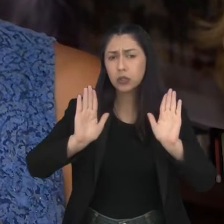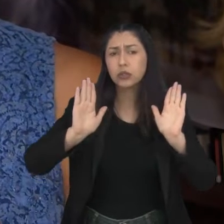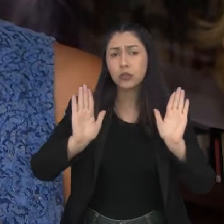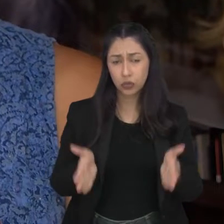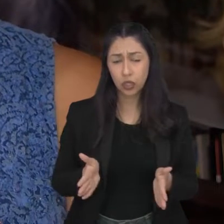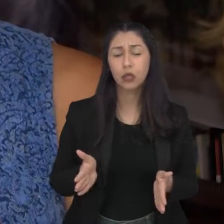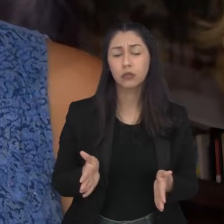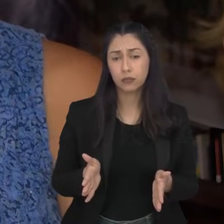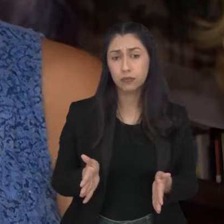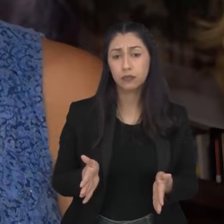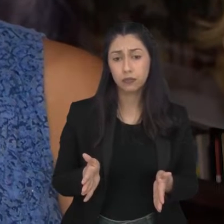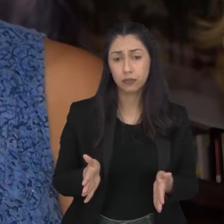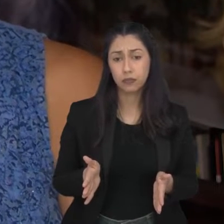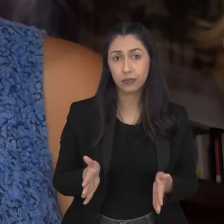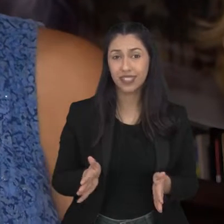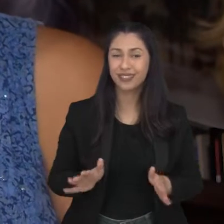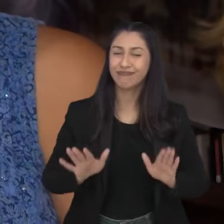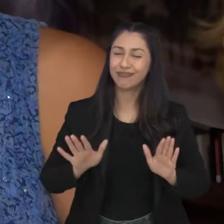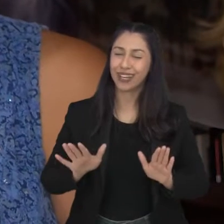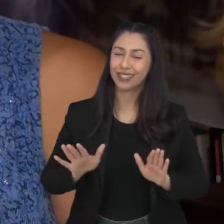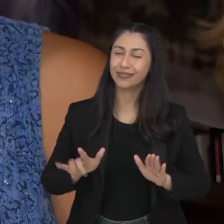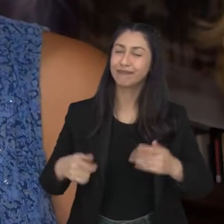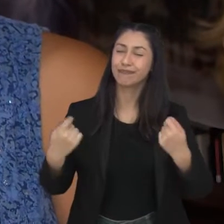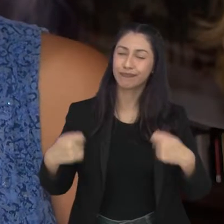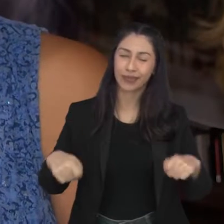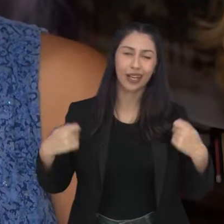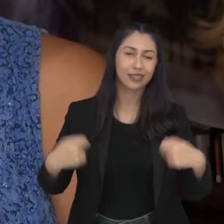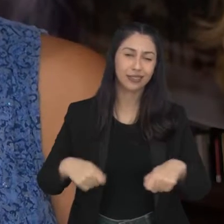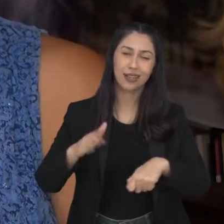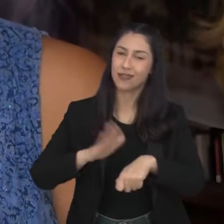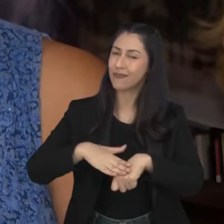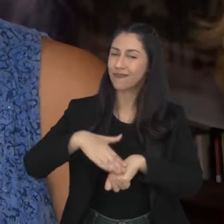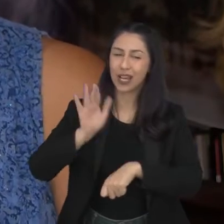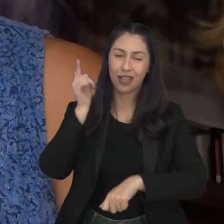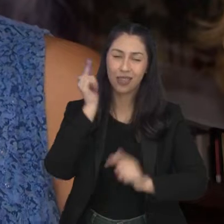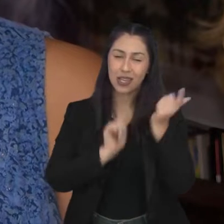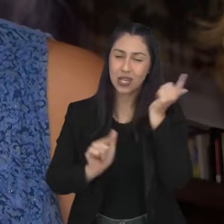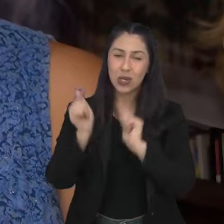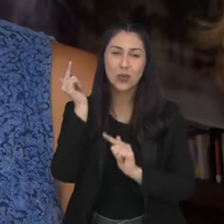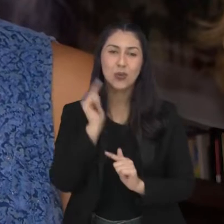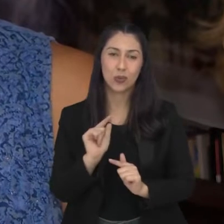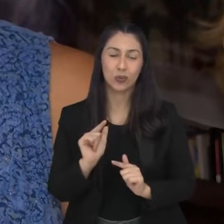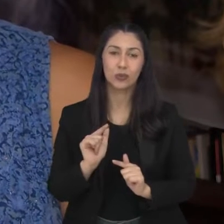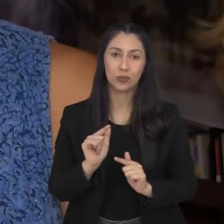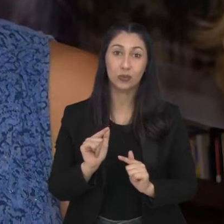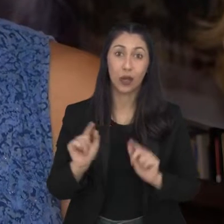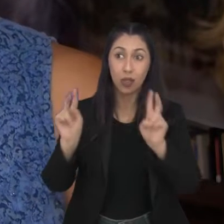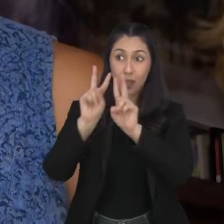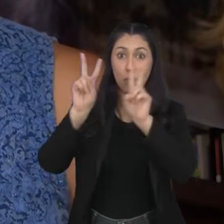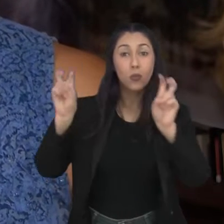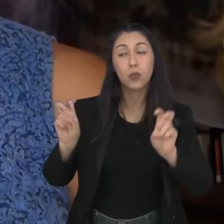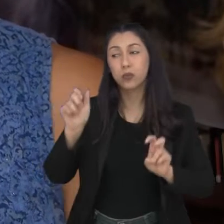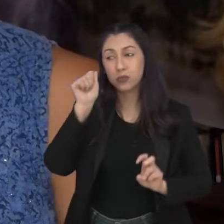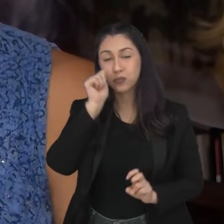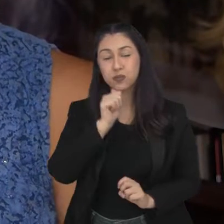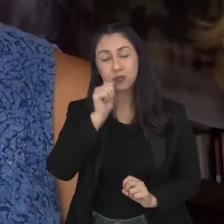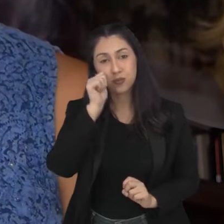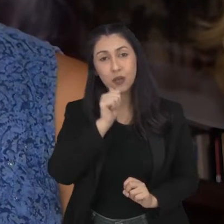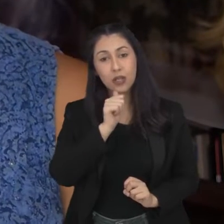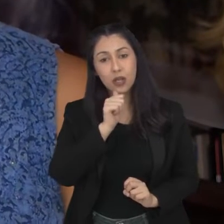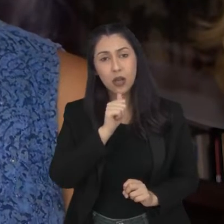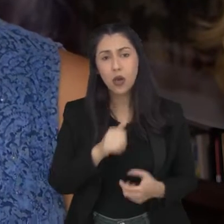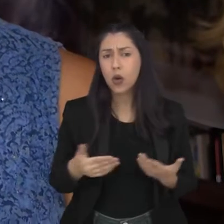né? Conquista que precisamos de mais, sempre a gente precisa de mais, quando a gente trata especificamente da questão